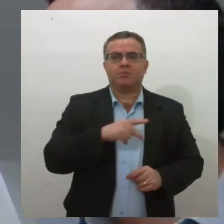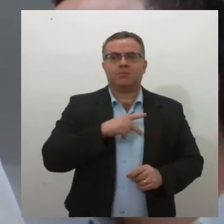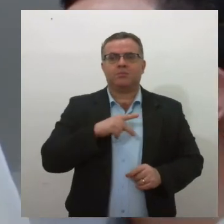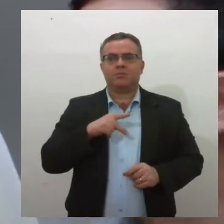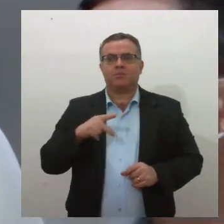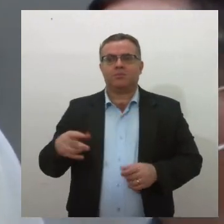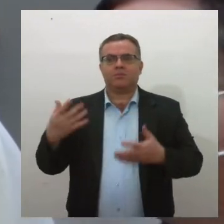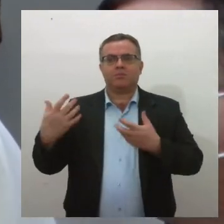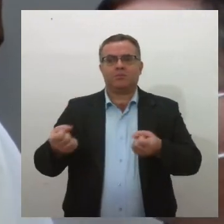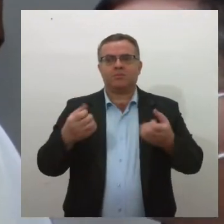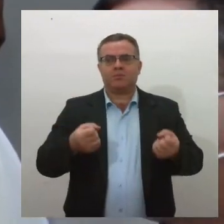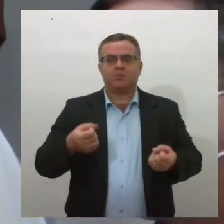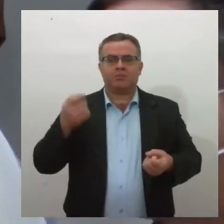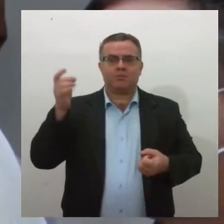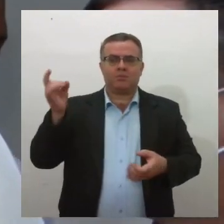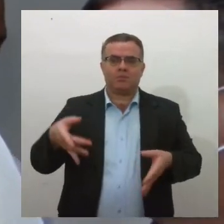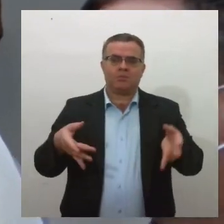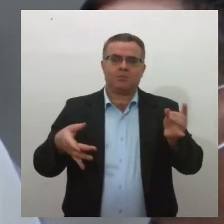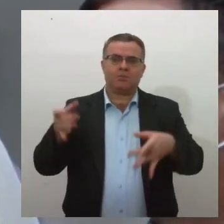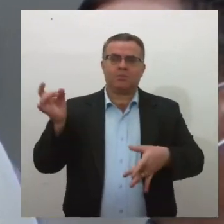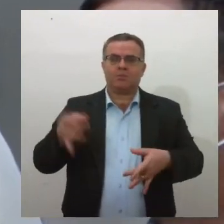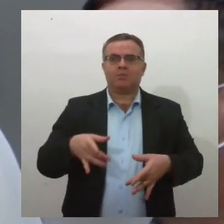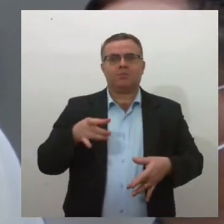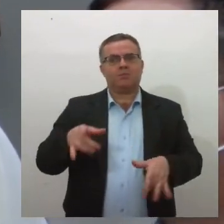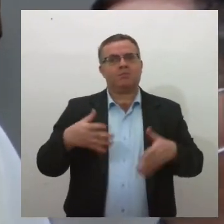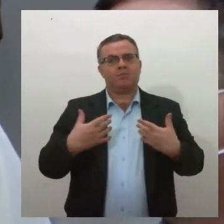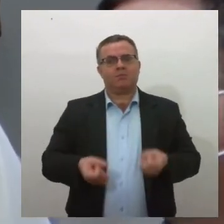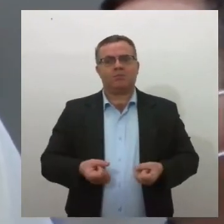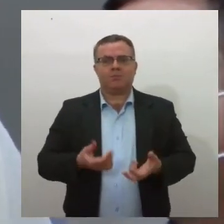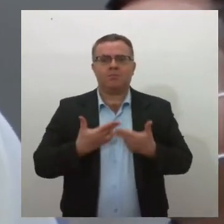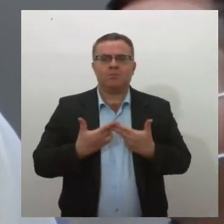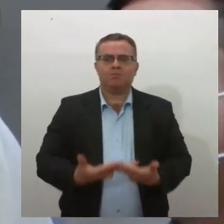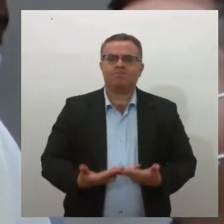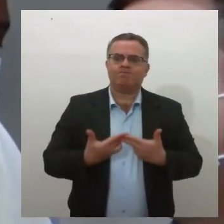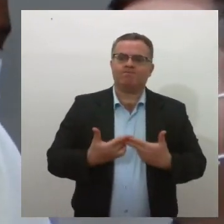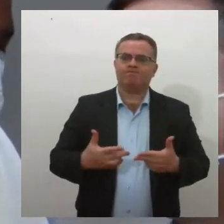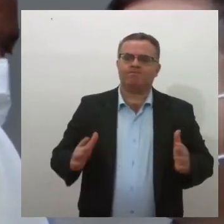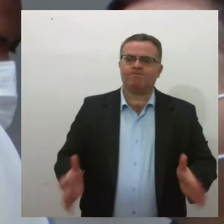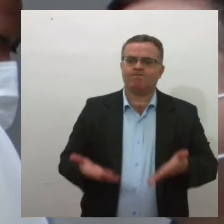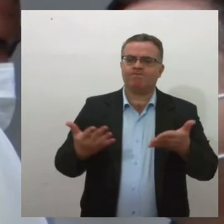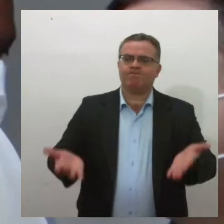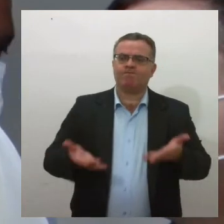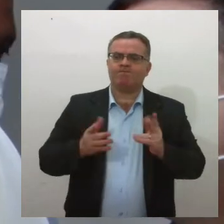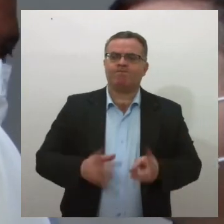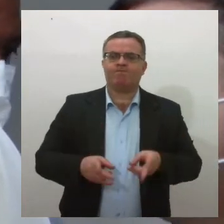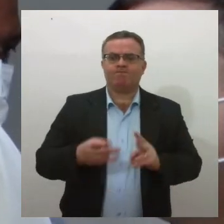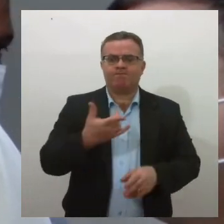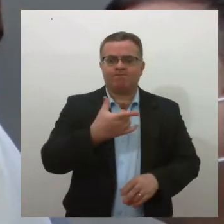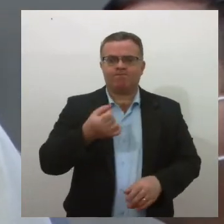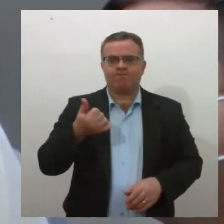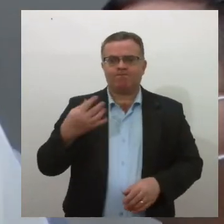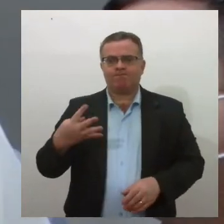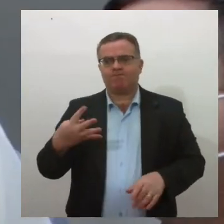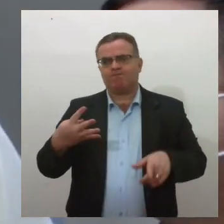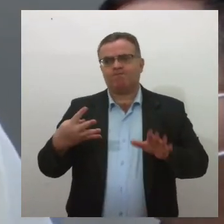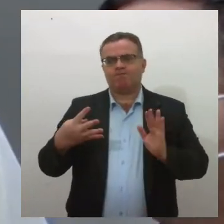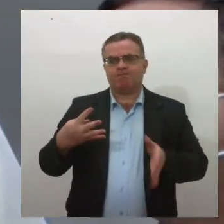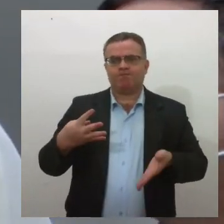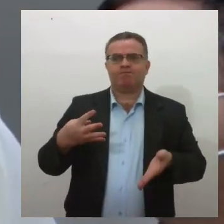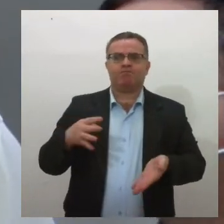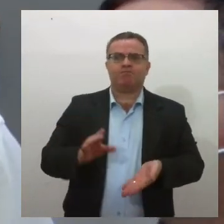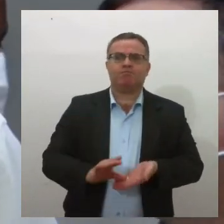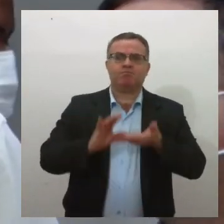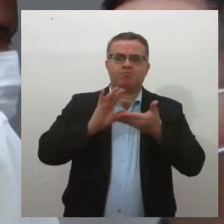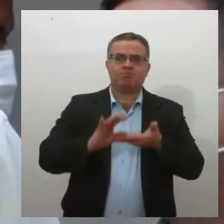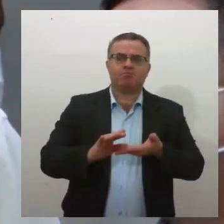assumiam renunciavam. E Reinaldo foi quem ergueu o clube, título estadual de 2014. Como conselheiro, eu